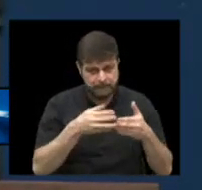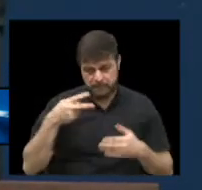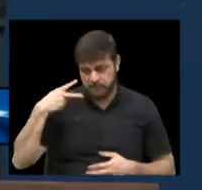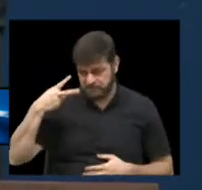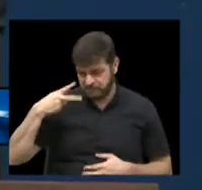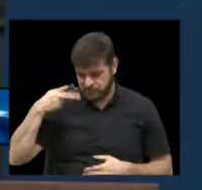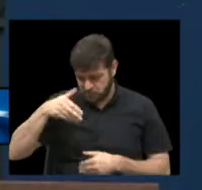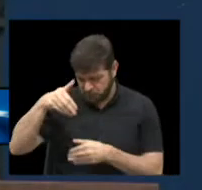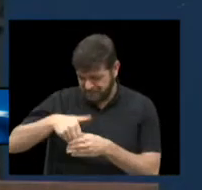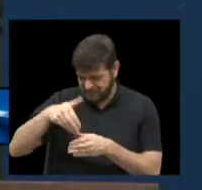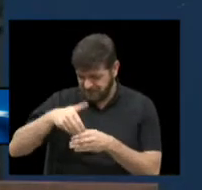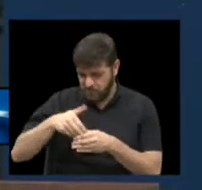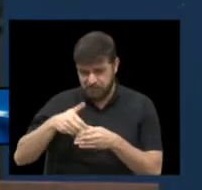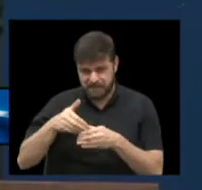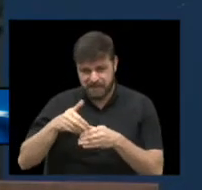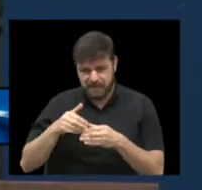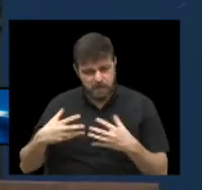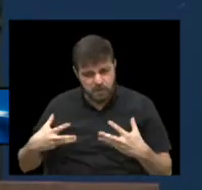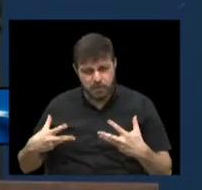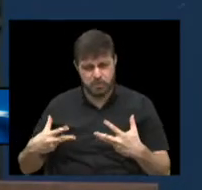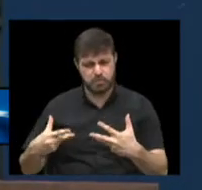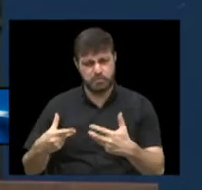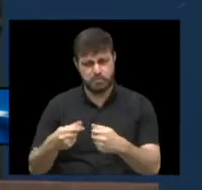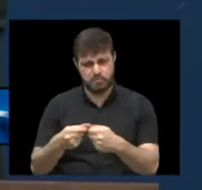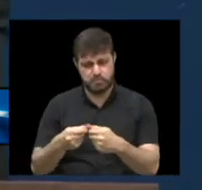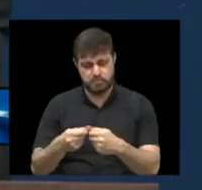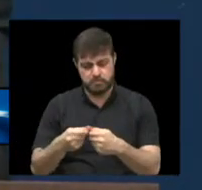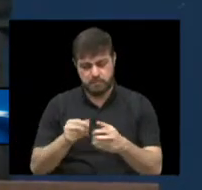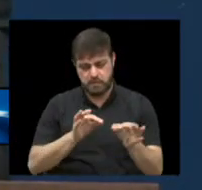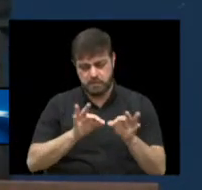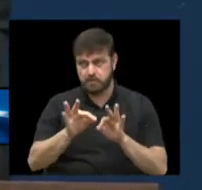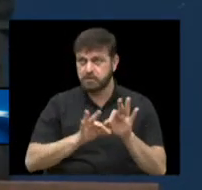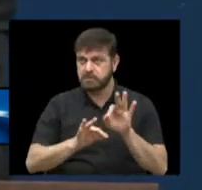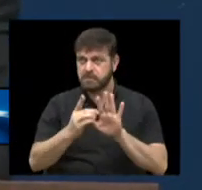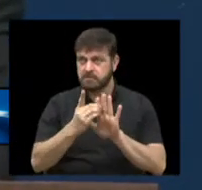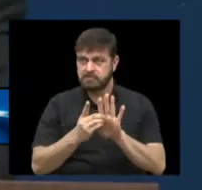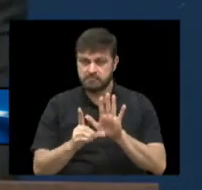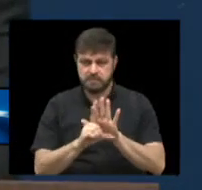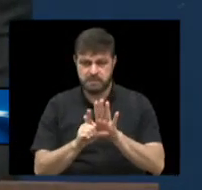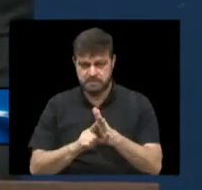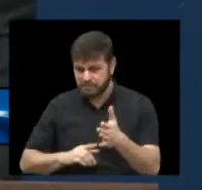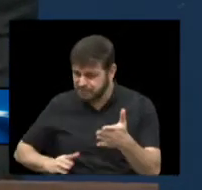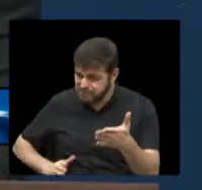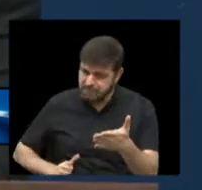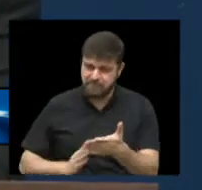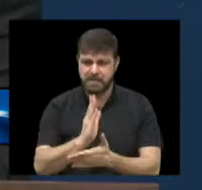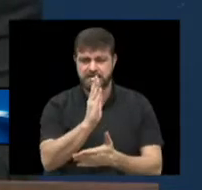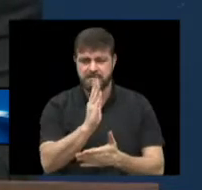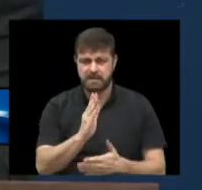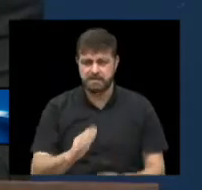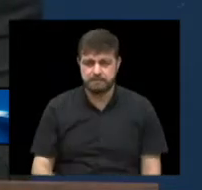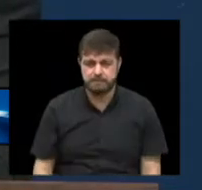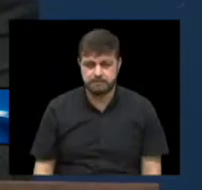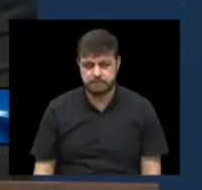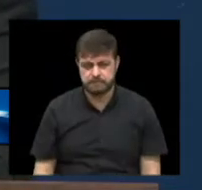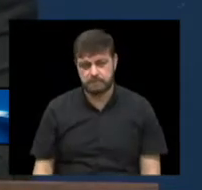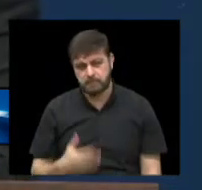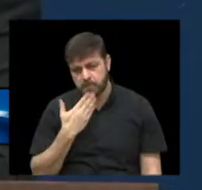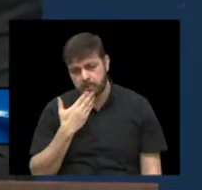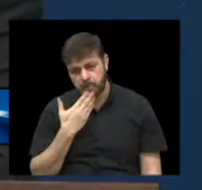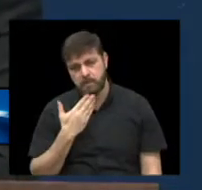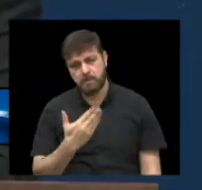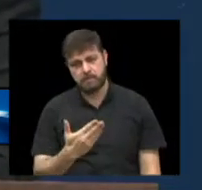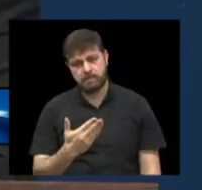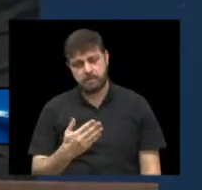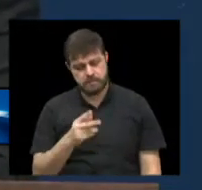favorável de todos os nobres vereadores para aprovação desta PLO. Quero aqui pedir,